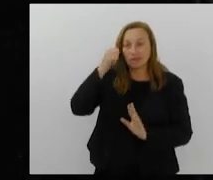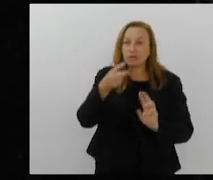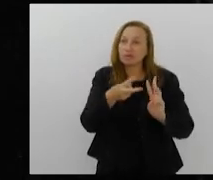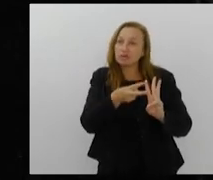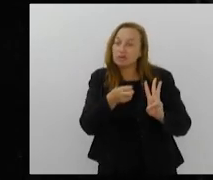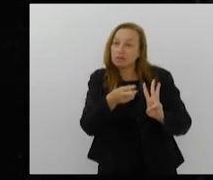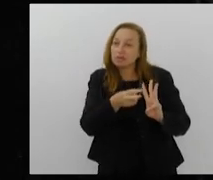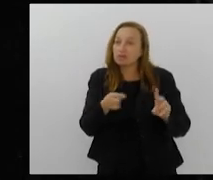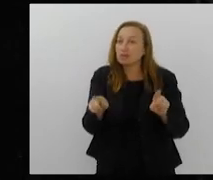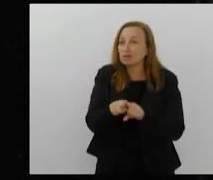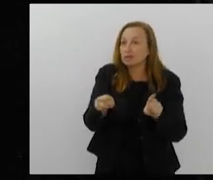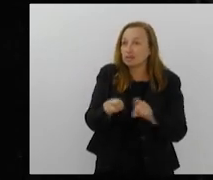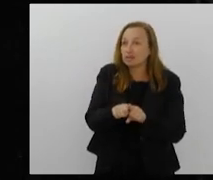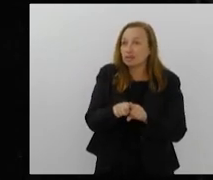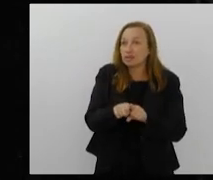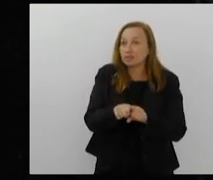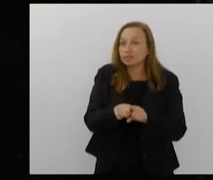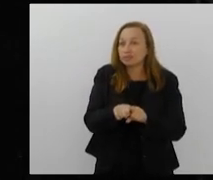e também